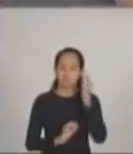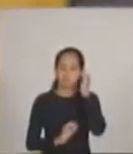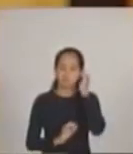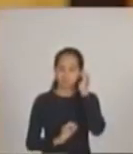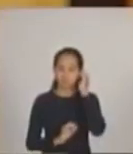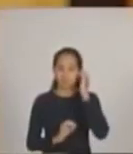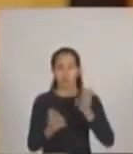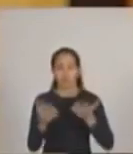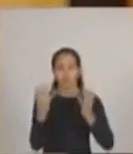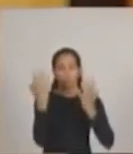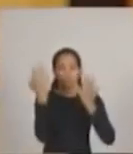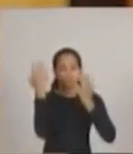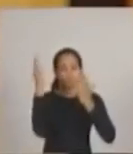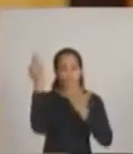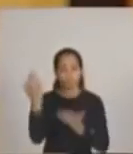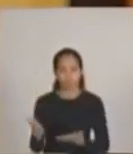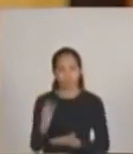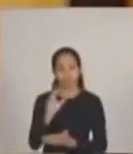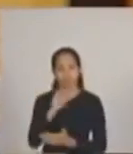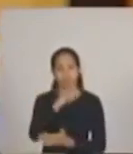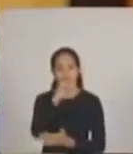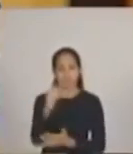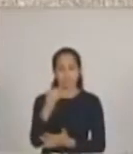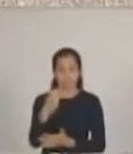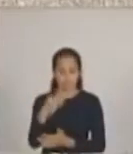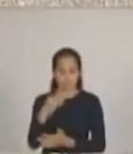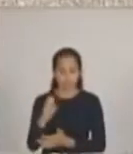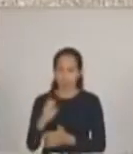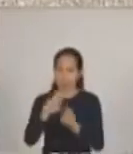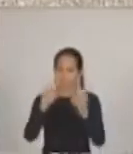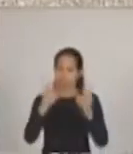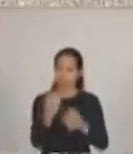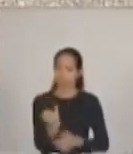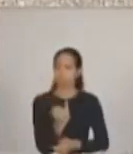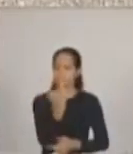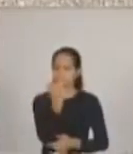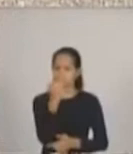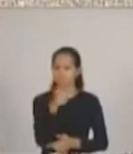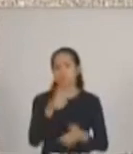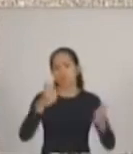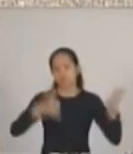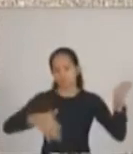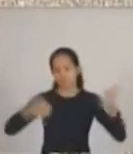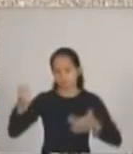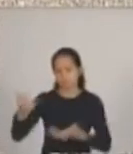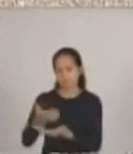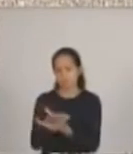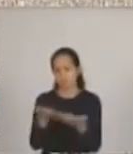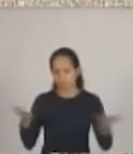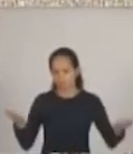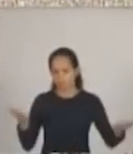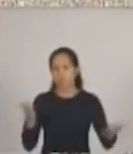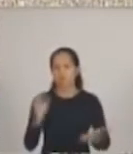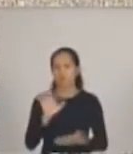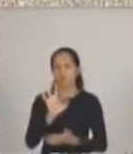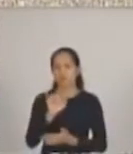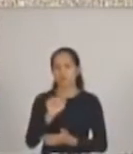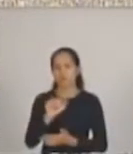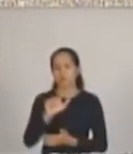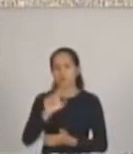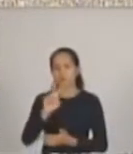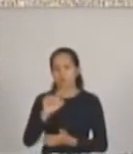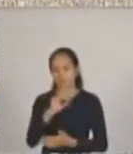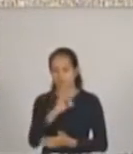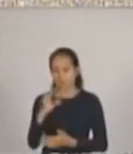Quero parabenizar a deputada Janete, um assunto extremamente importante. Já foi comentado aqui pelo Favato, nosso deputado